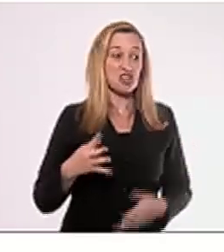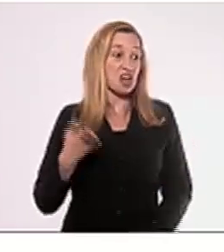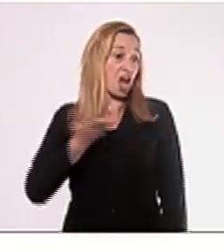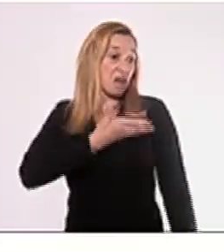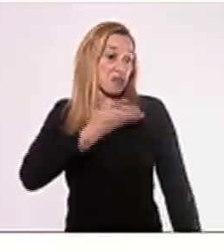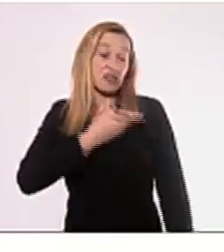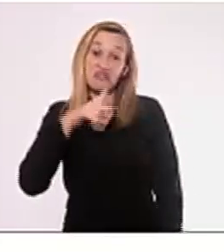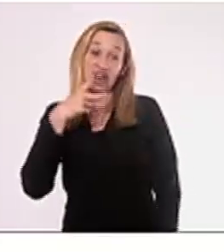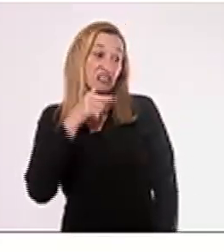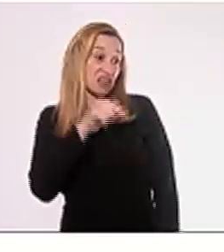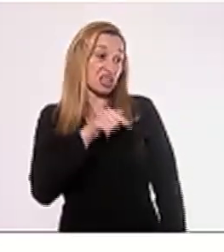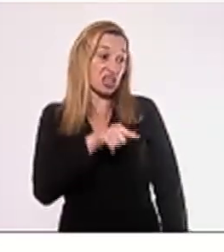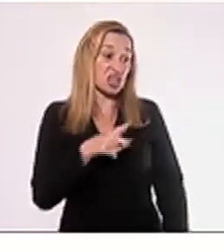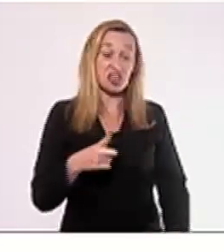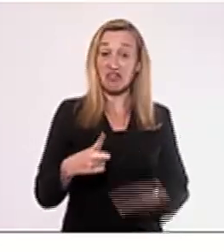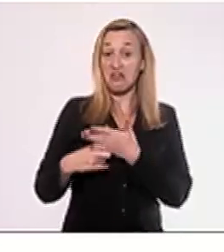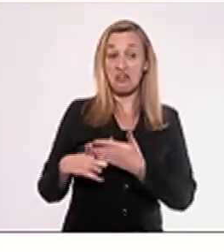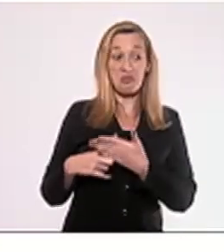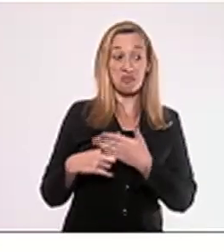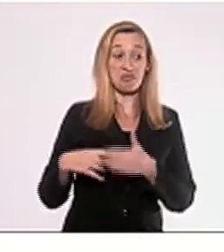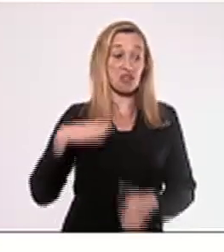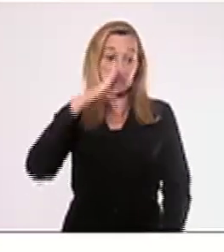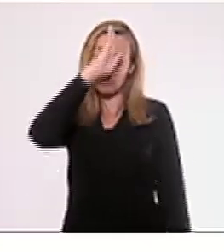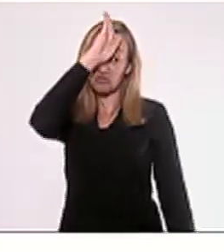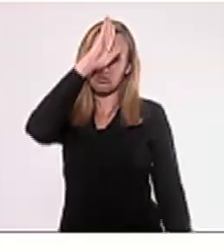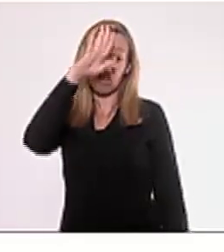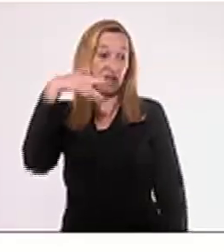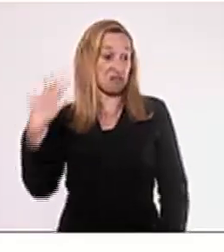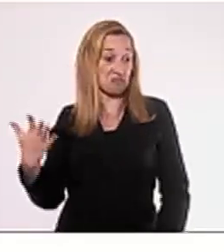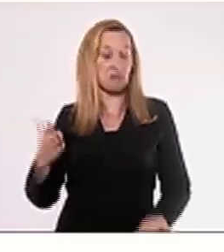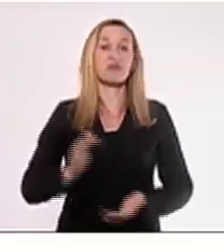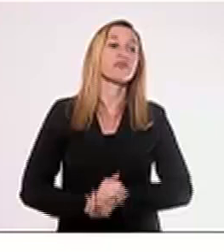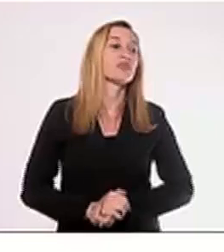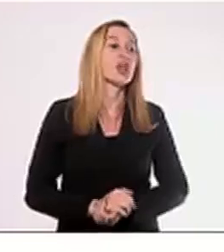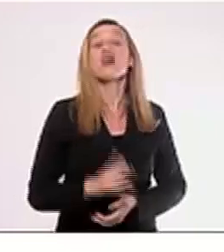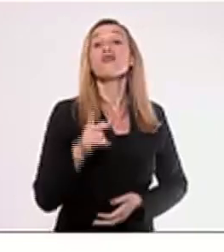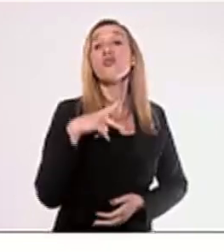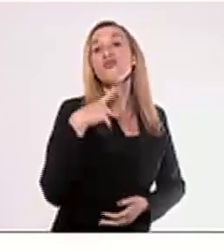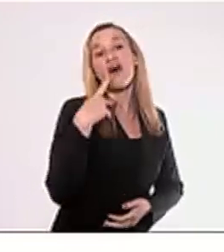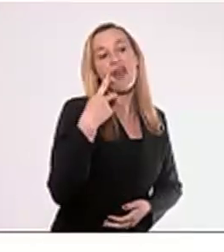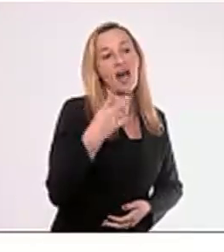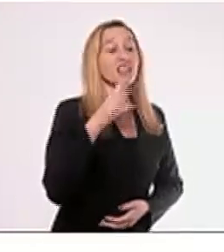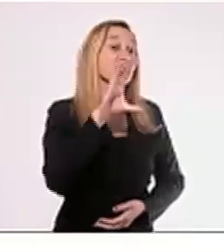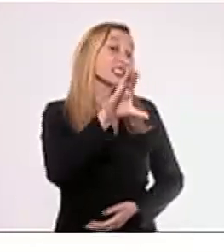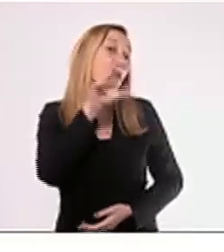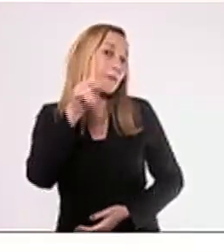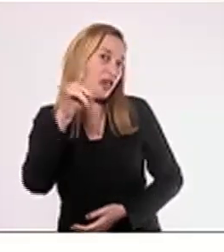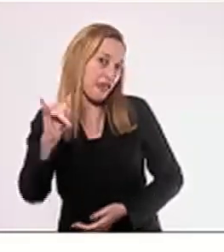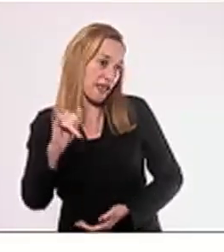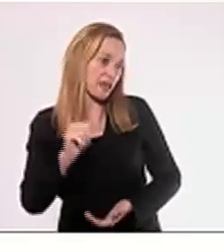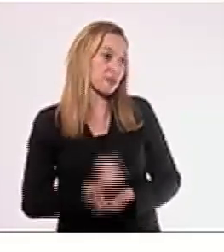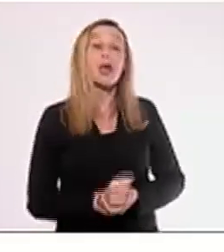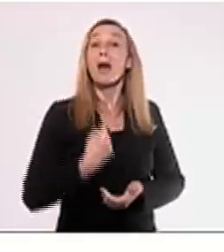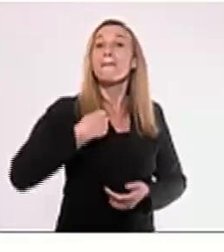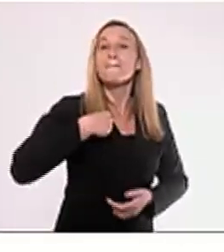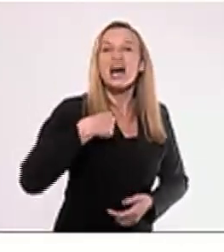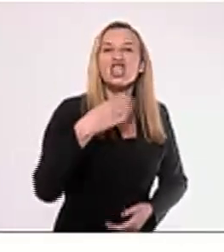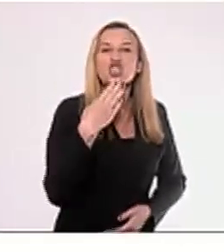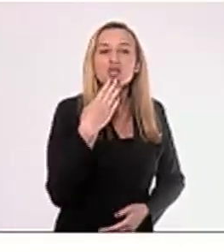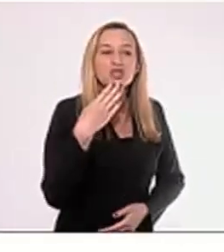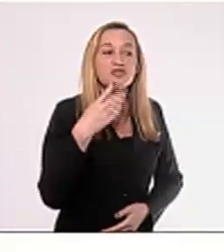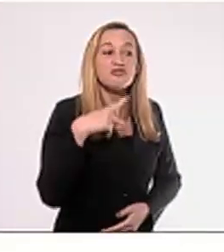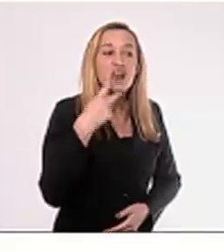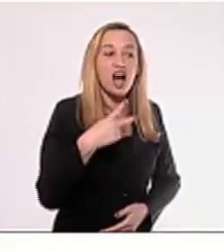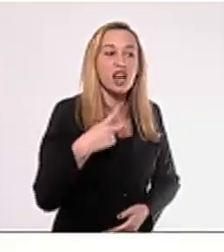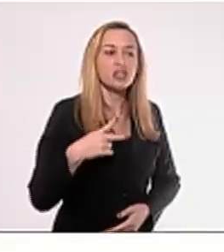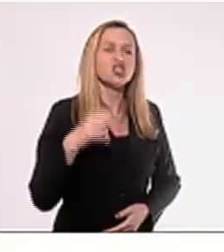aqui que defendem o Bolsonaro fazer. Então, vou falar da CPI. Mas confesso que